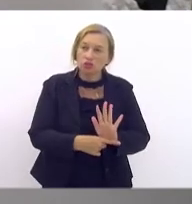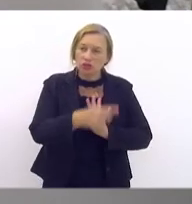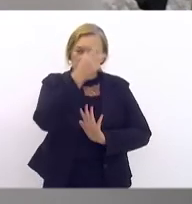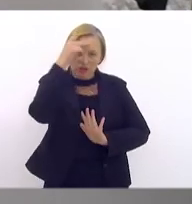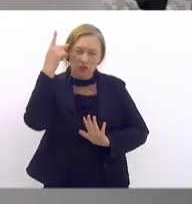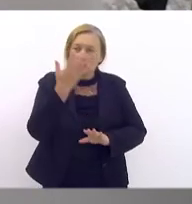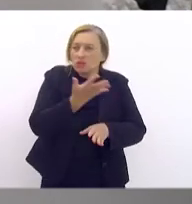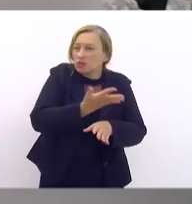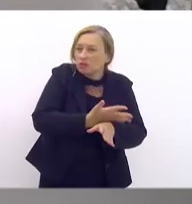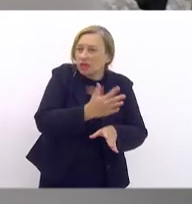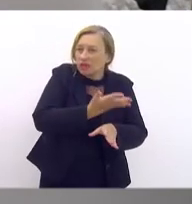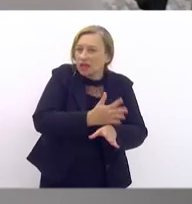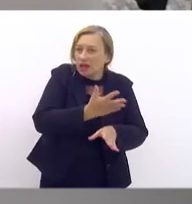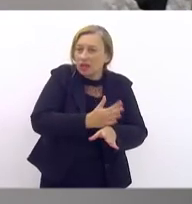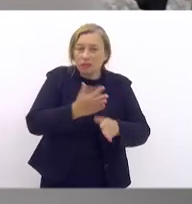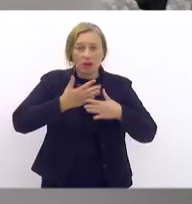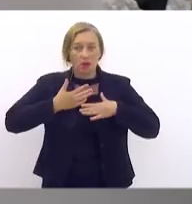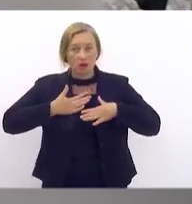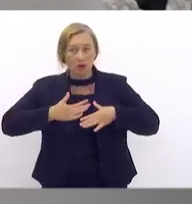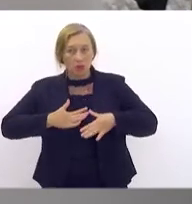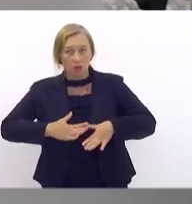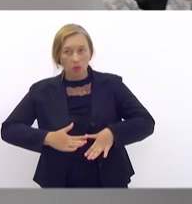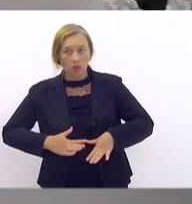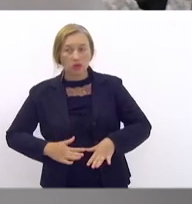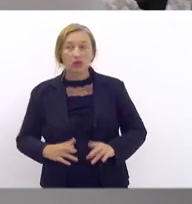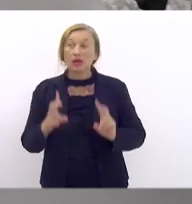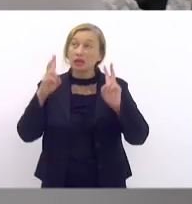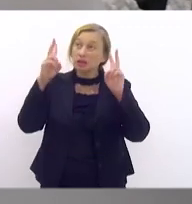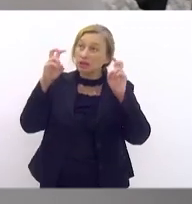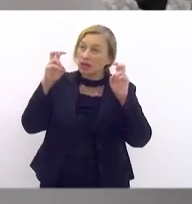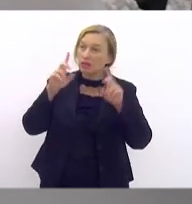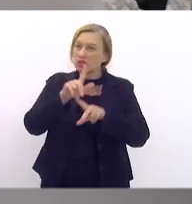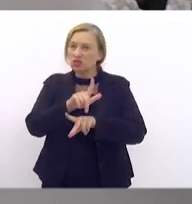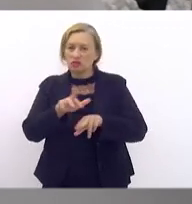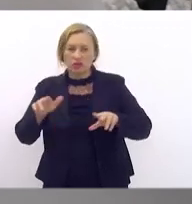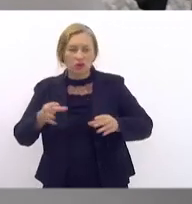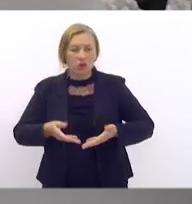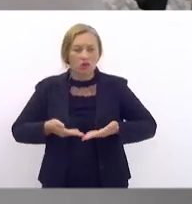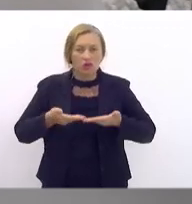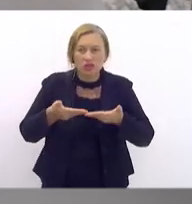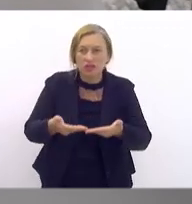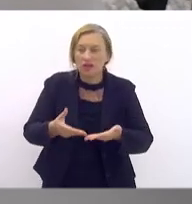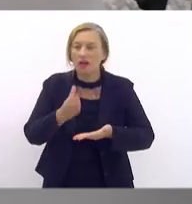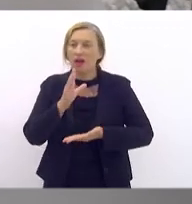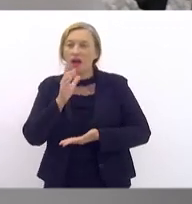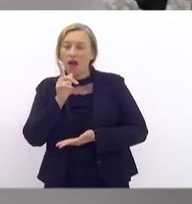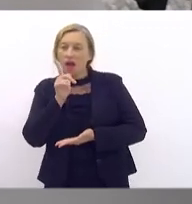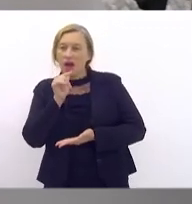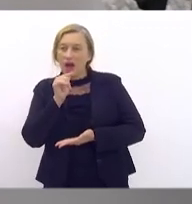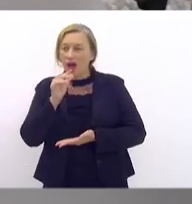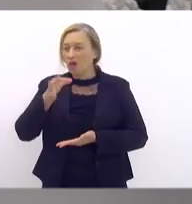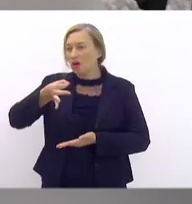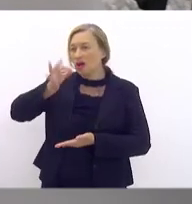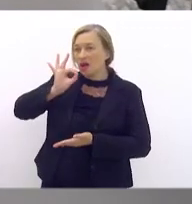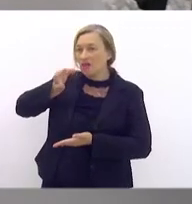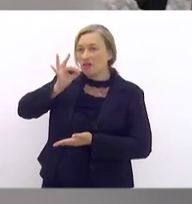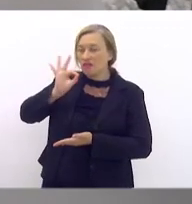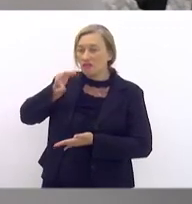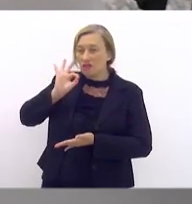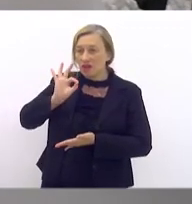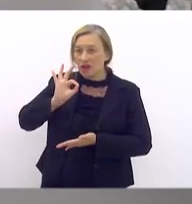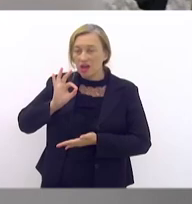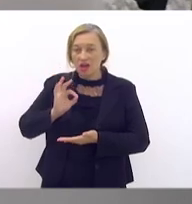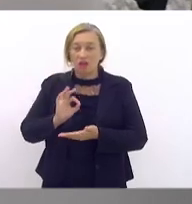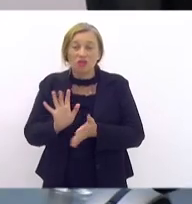treinados para isso introduzir temas neutros oferecer uma água oferecer um café se identificar gestos